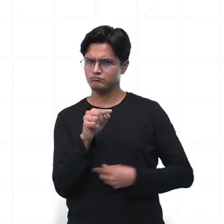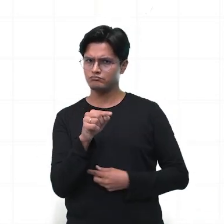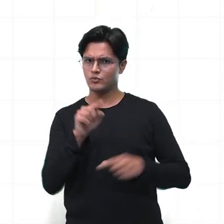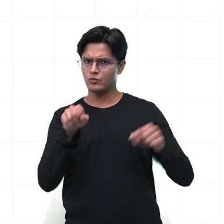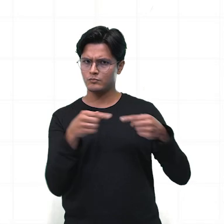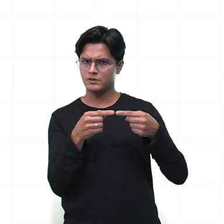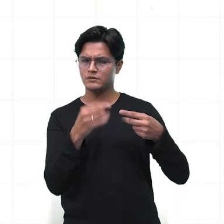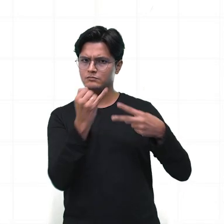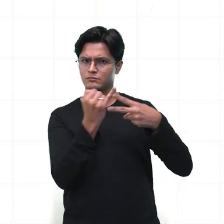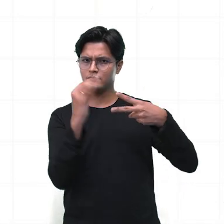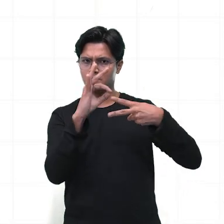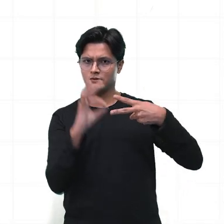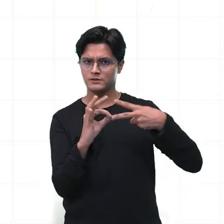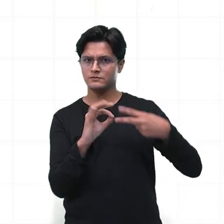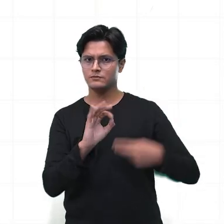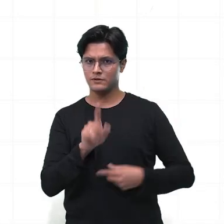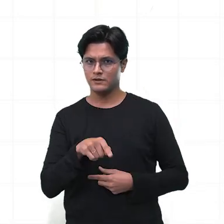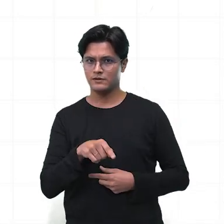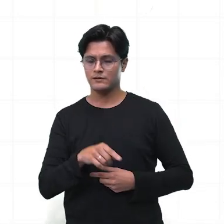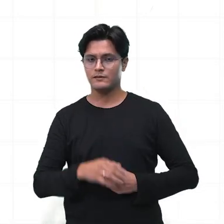que você acha?